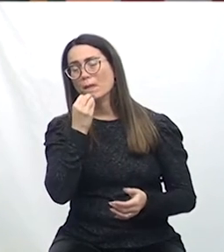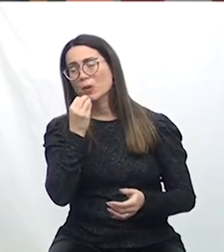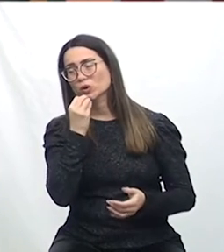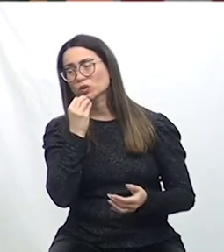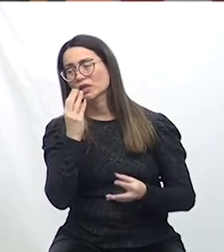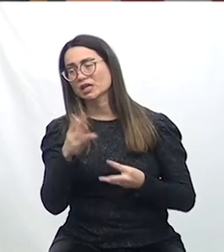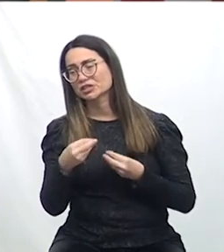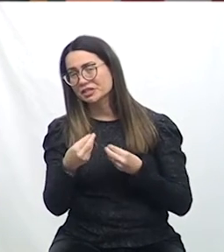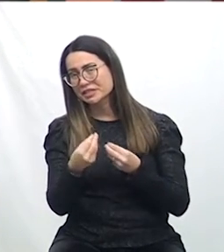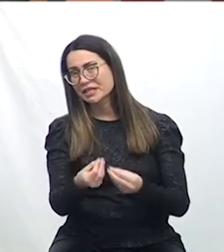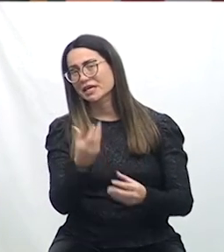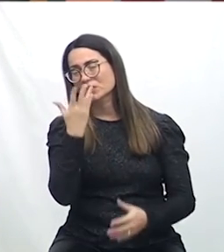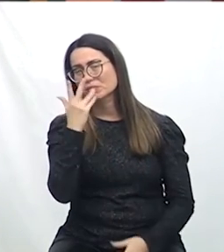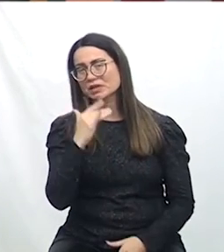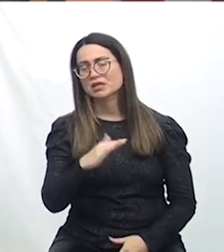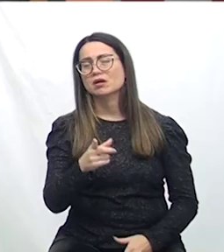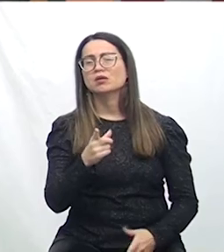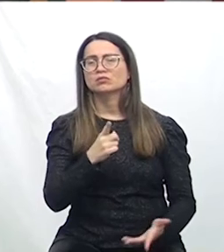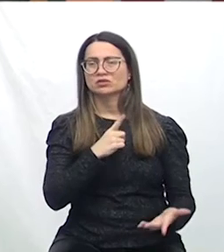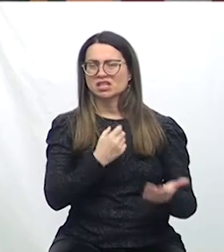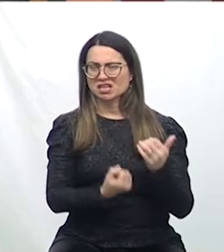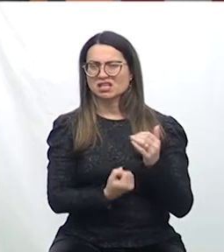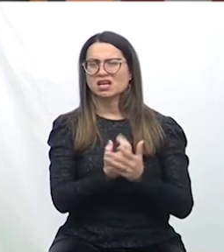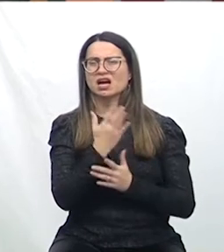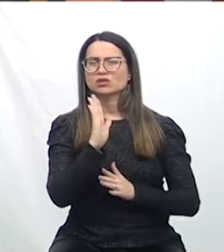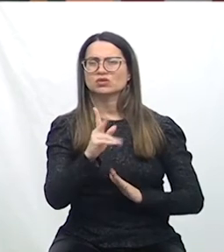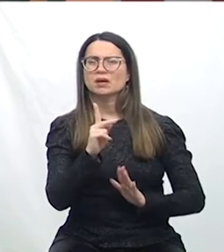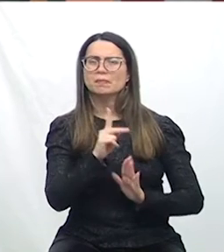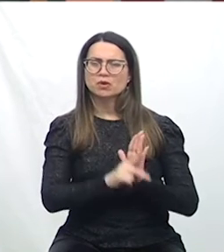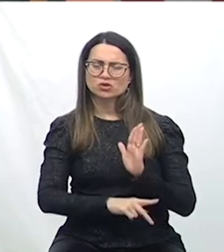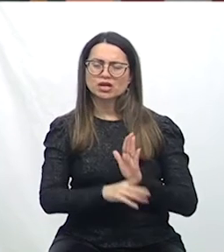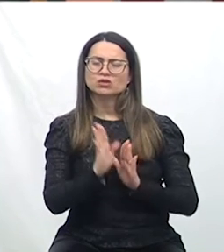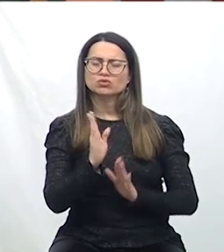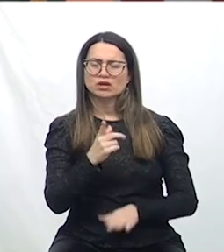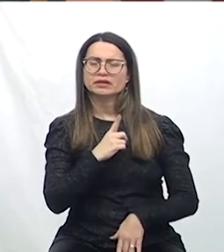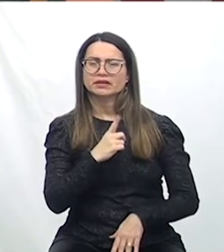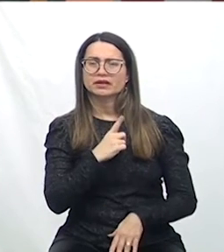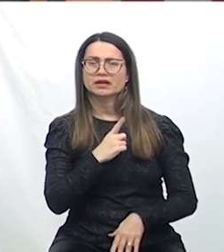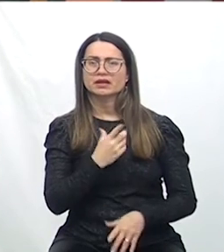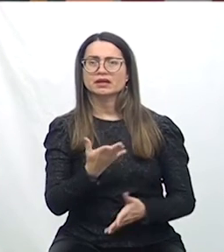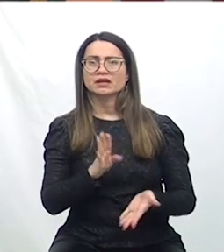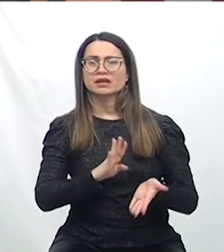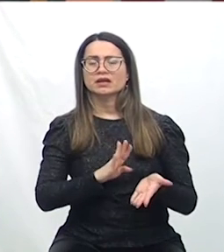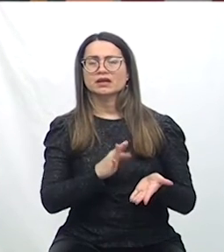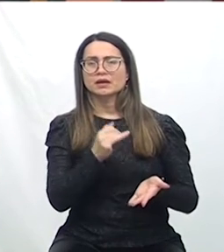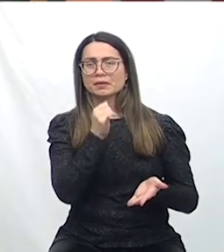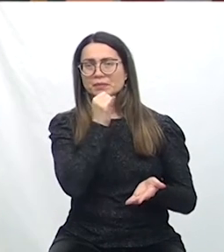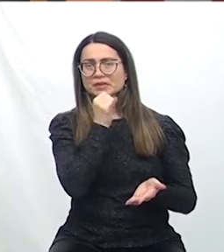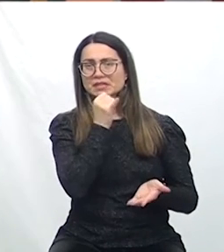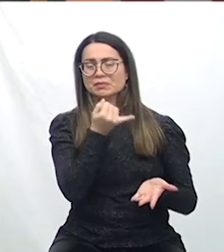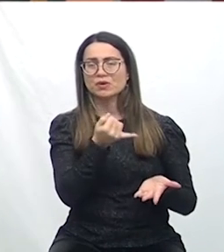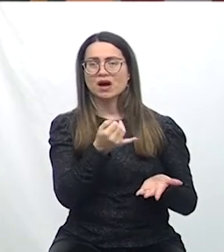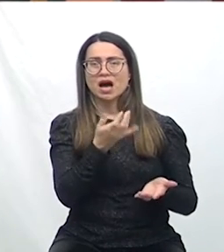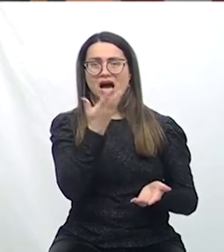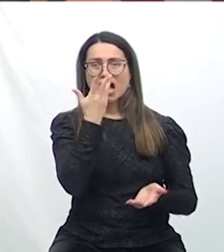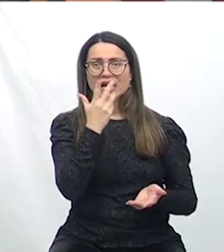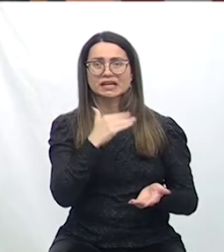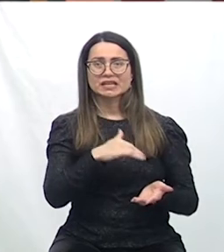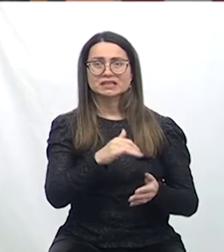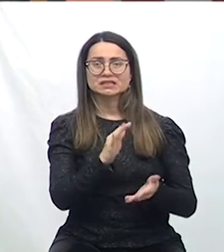como tem vários projetos aqui, o Juarez é um desses projetos, tirando as crianças do mundo das drogas,